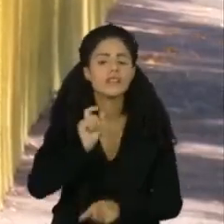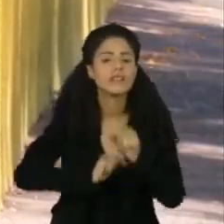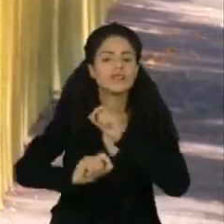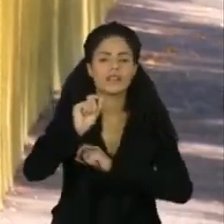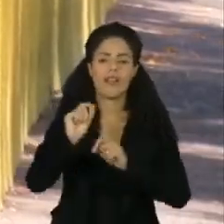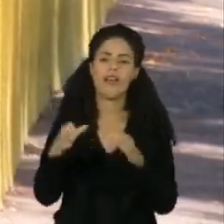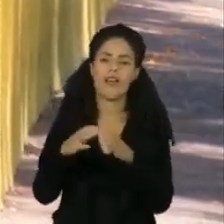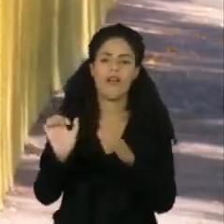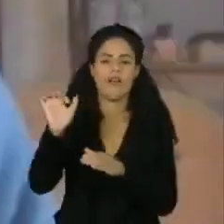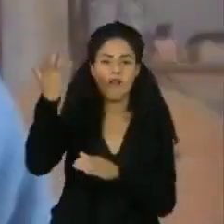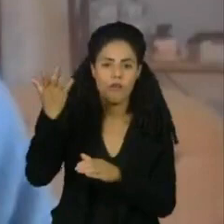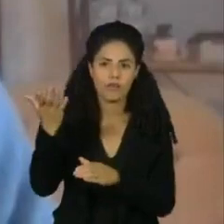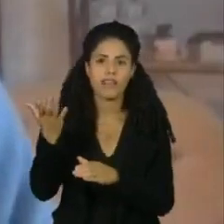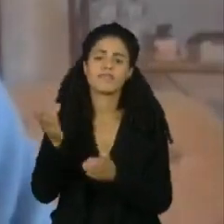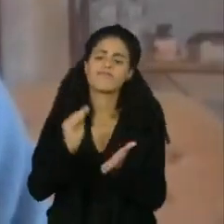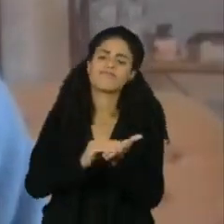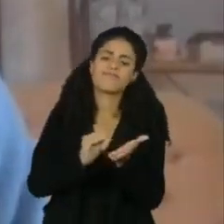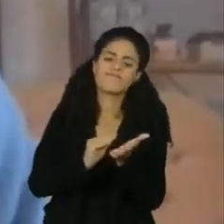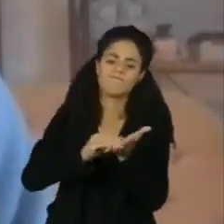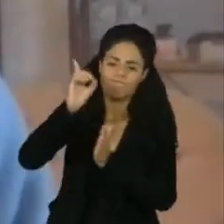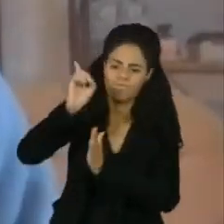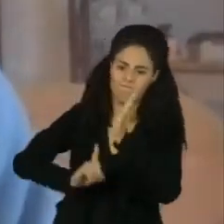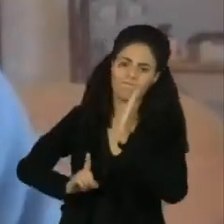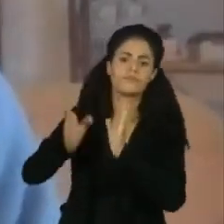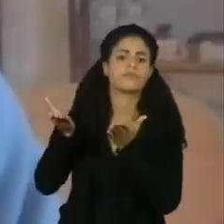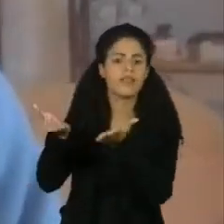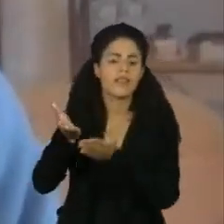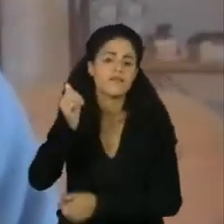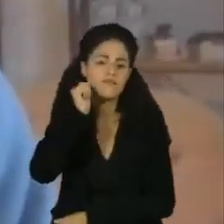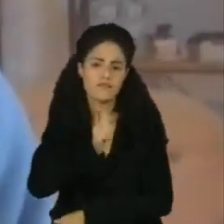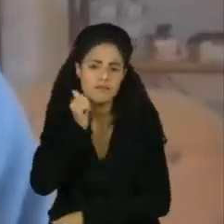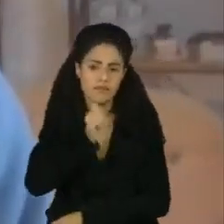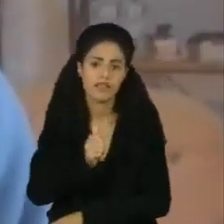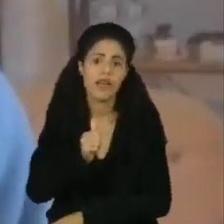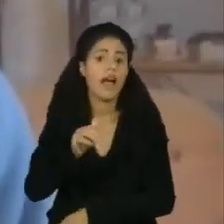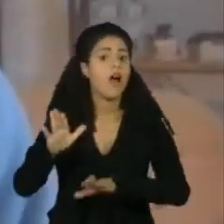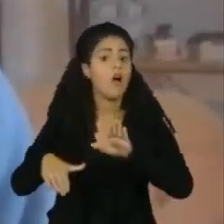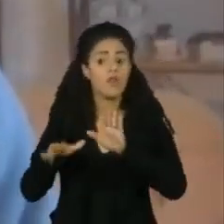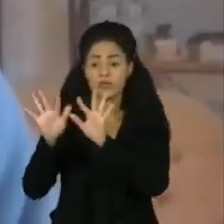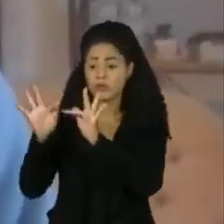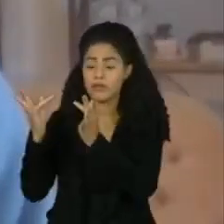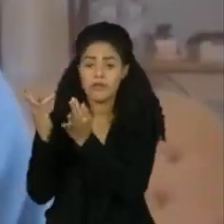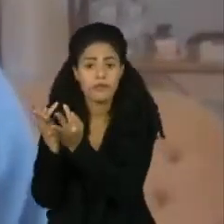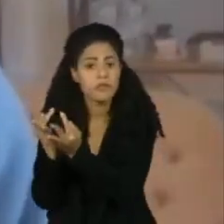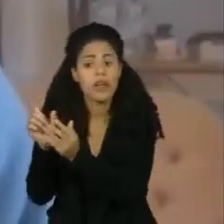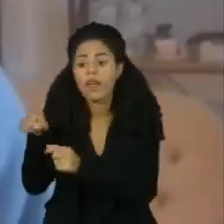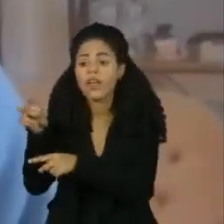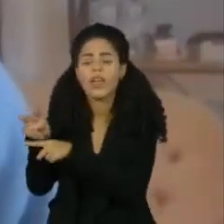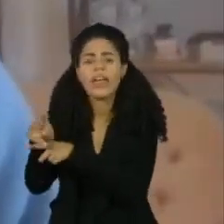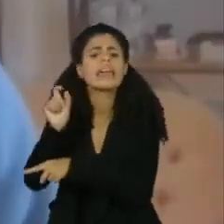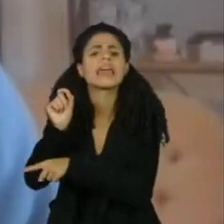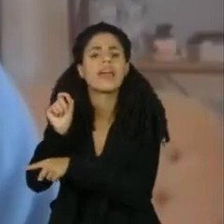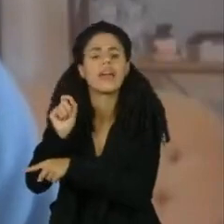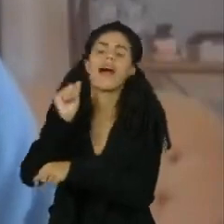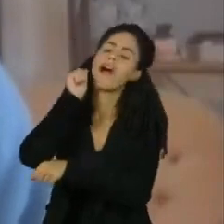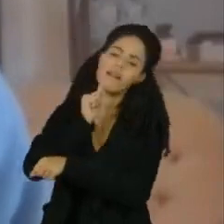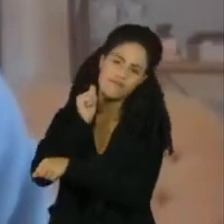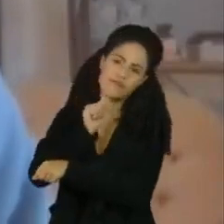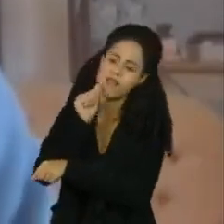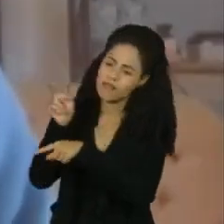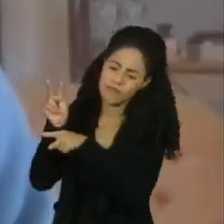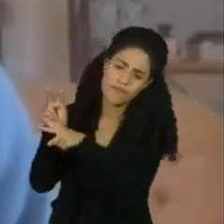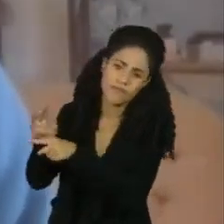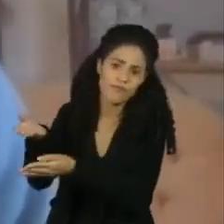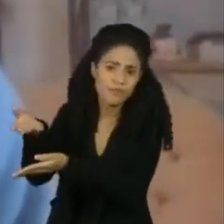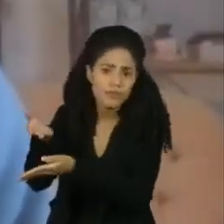maior parte desse público. Já estamos em quase metade das mulheres são chefes de família. E elas, isso significa o quê? Que